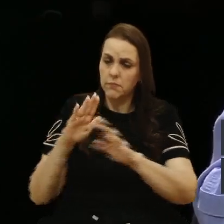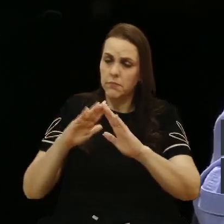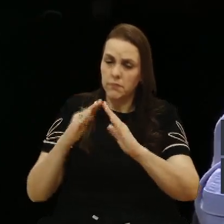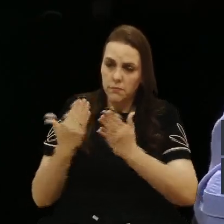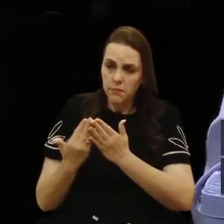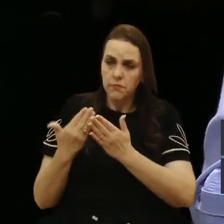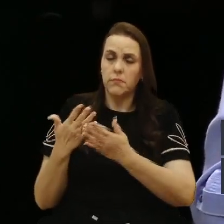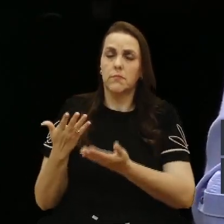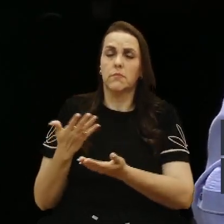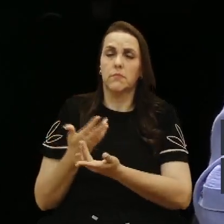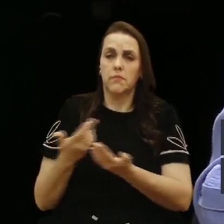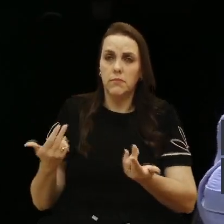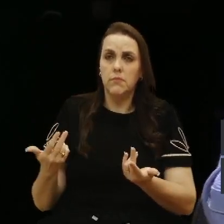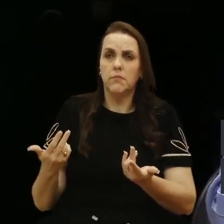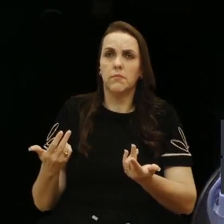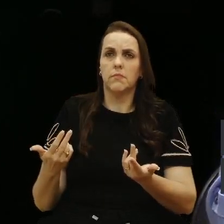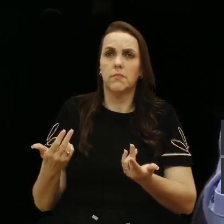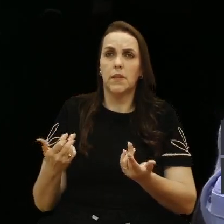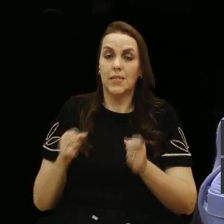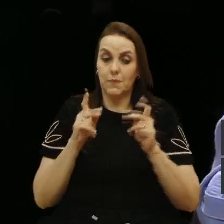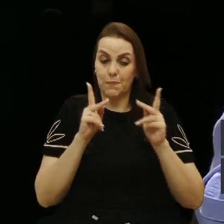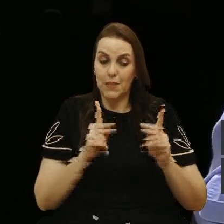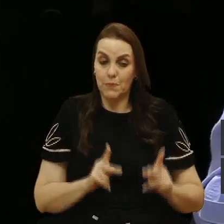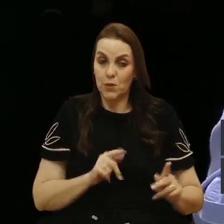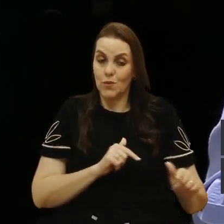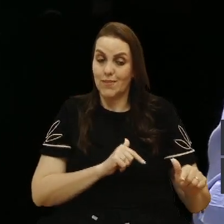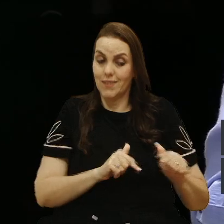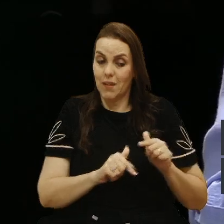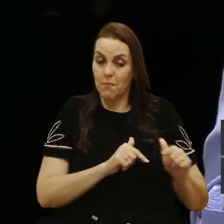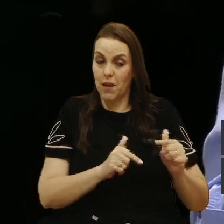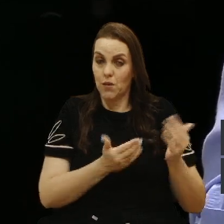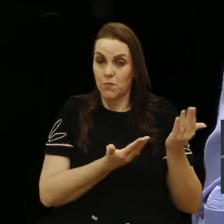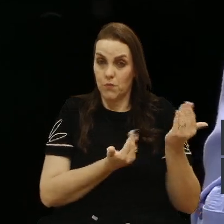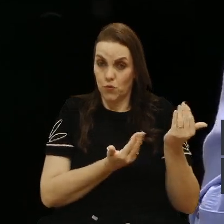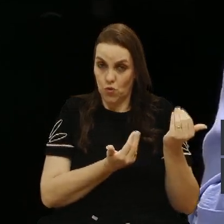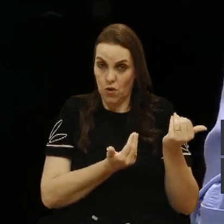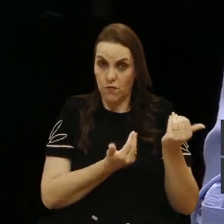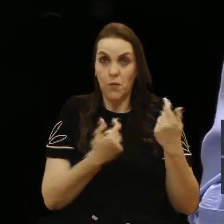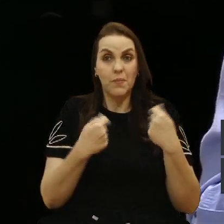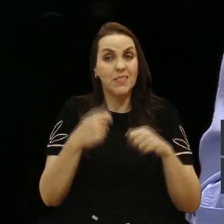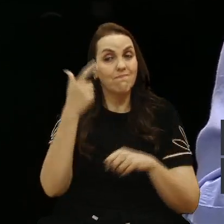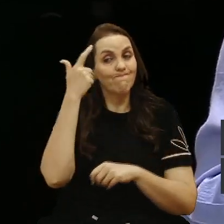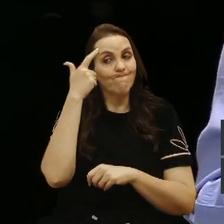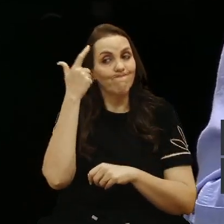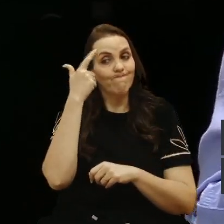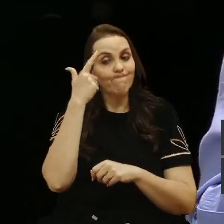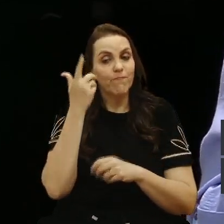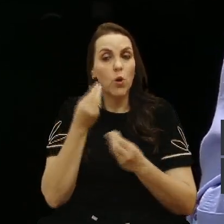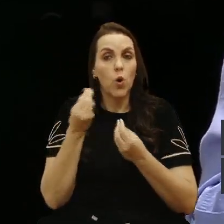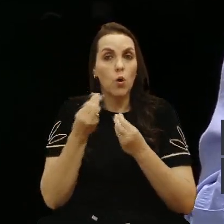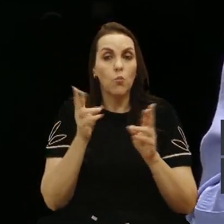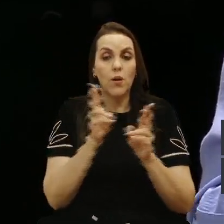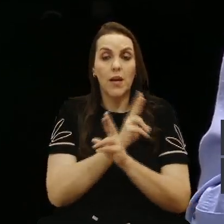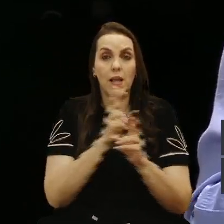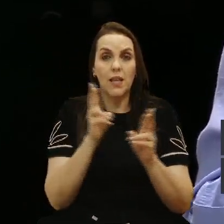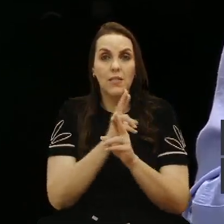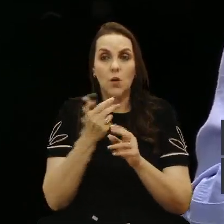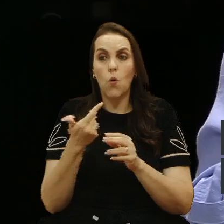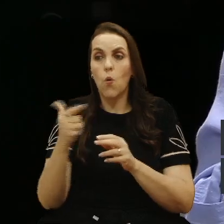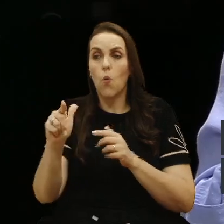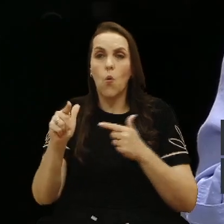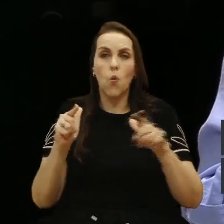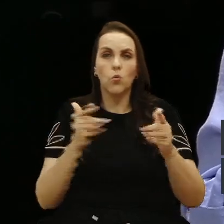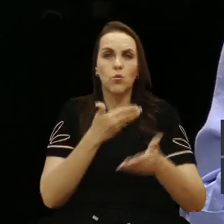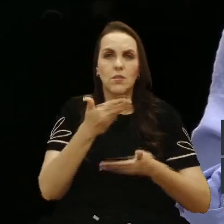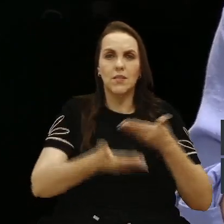tenham acesso. E para as pessoas que trabalham e são mais jovens, nós teríamos que pensar na relação da educação com os outros serviços, inclusive